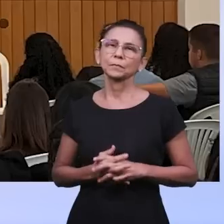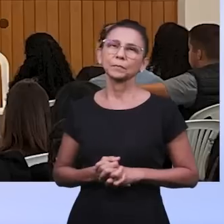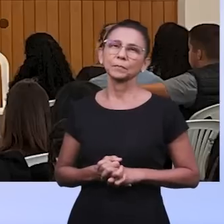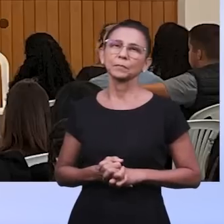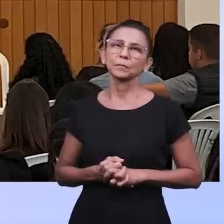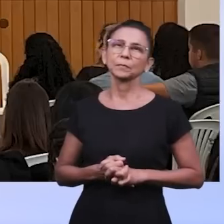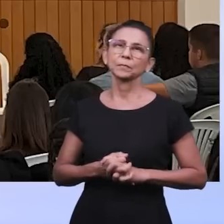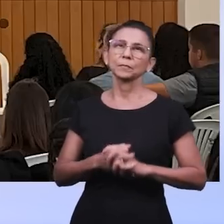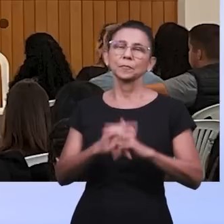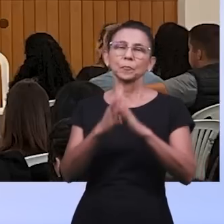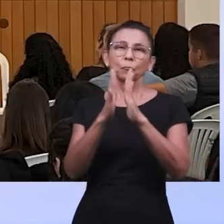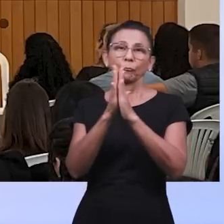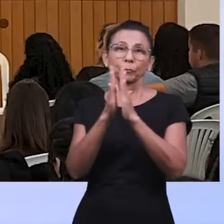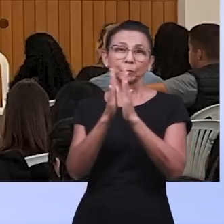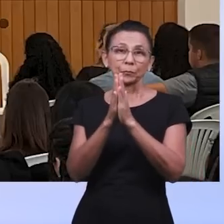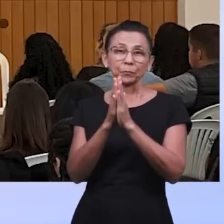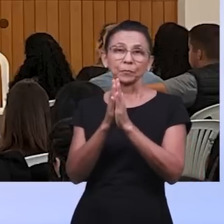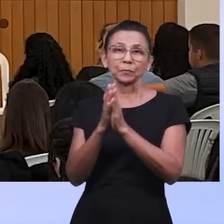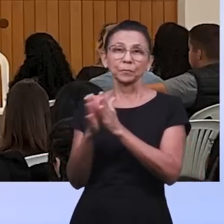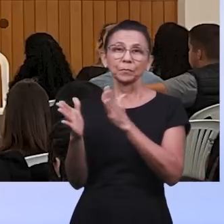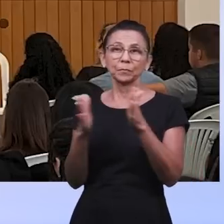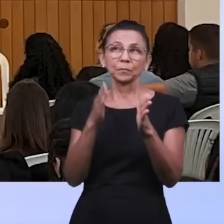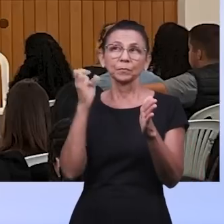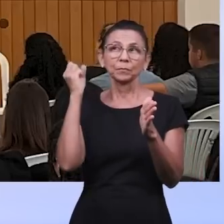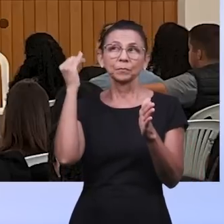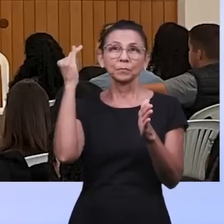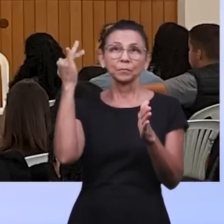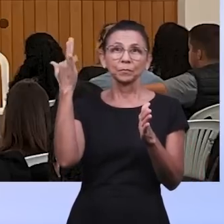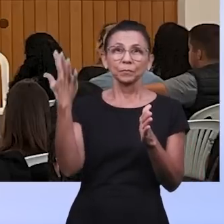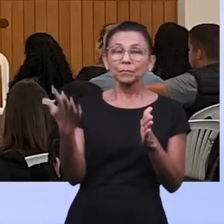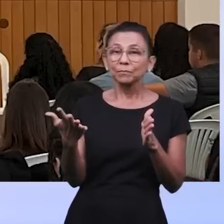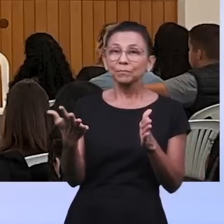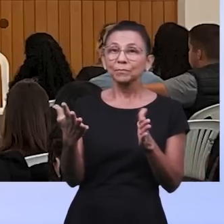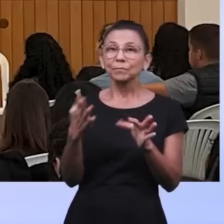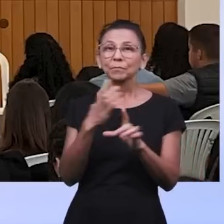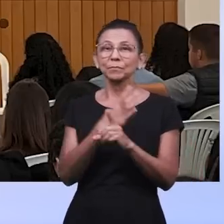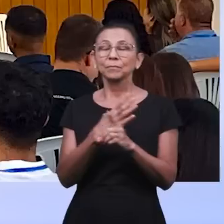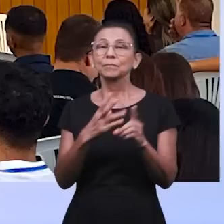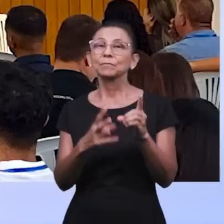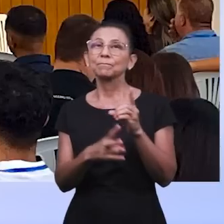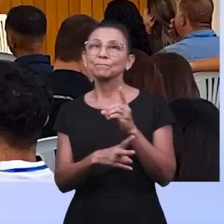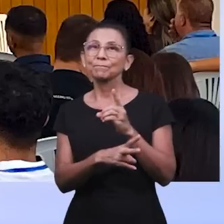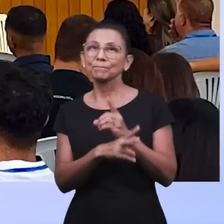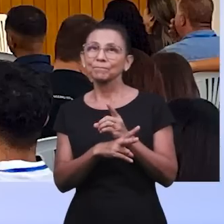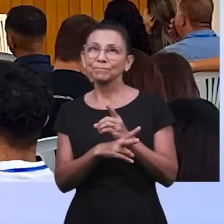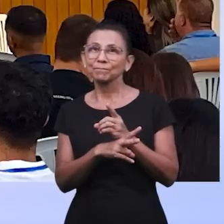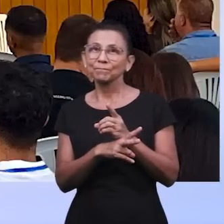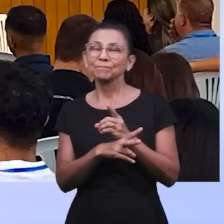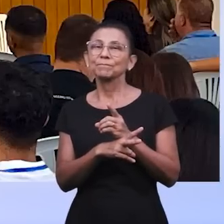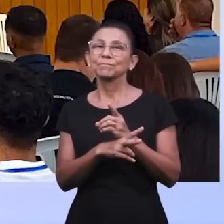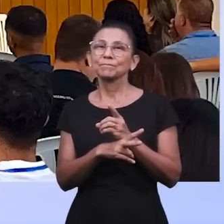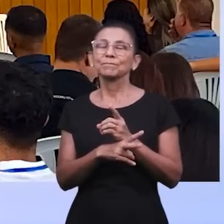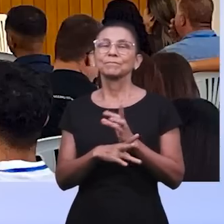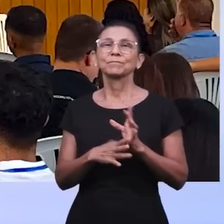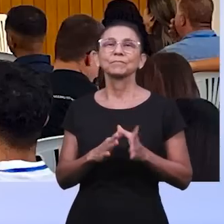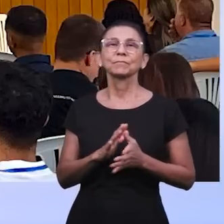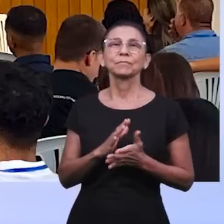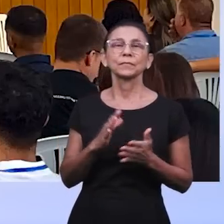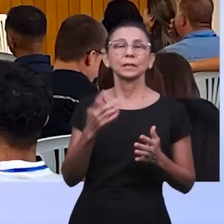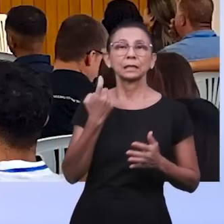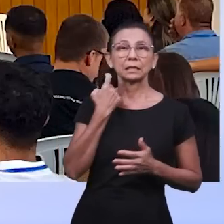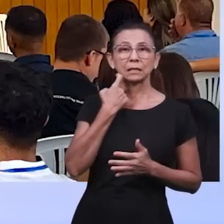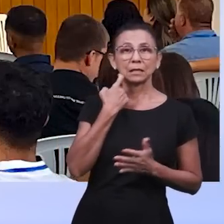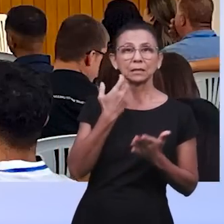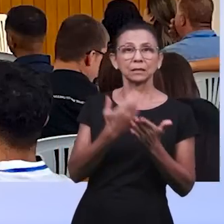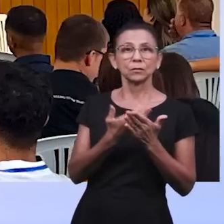jovens realizavam os estudos das perguntas da EBD. Neste período de preparo foram inúmeras as experiências com os